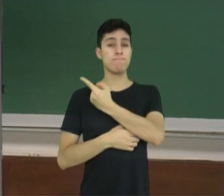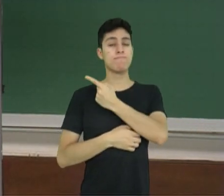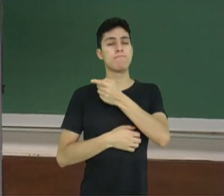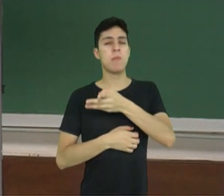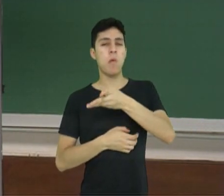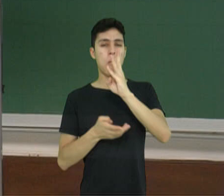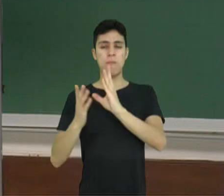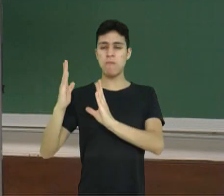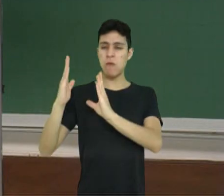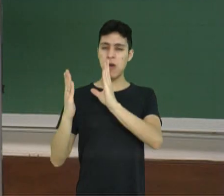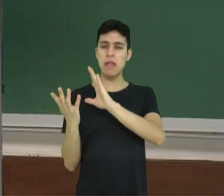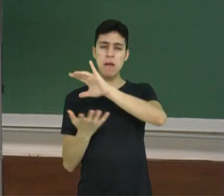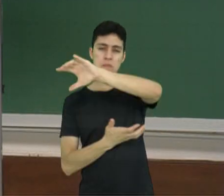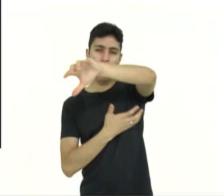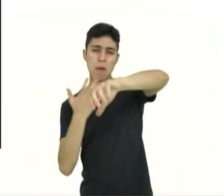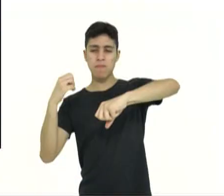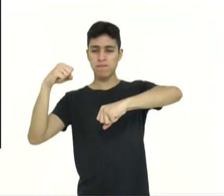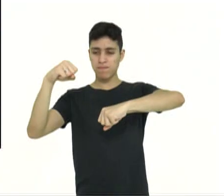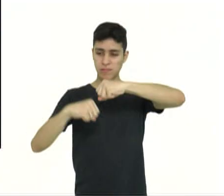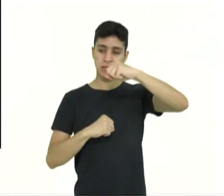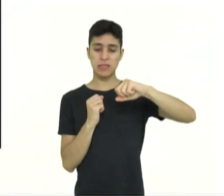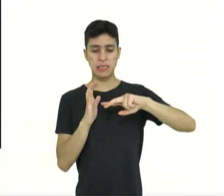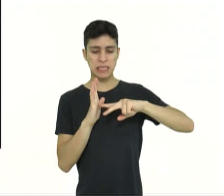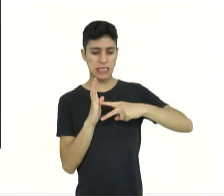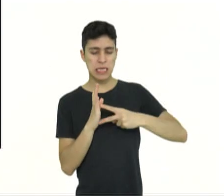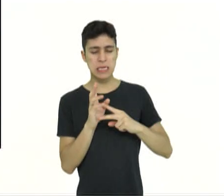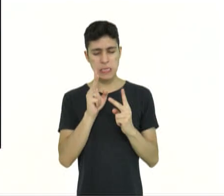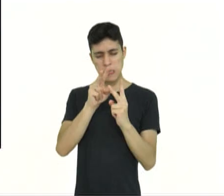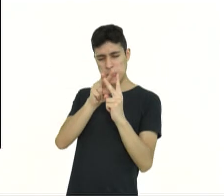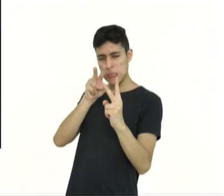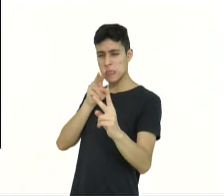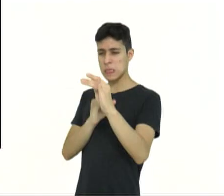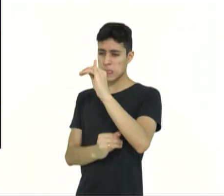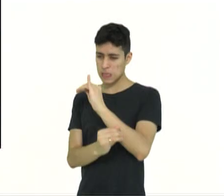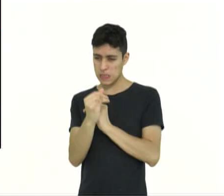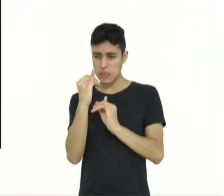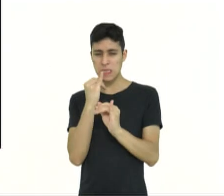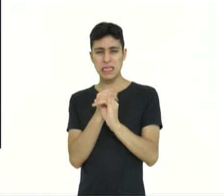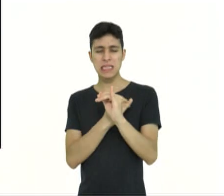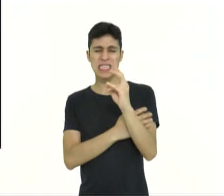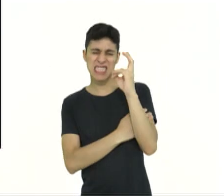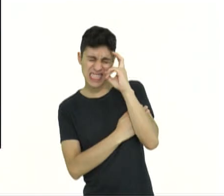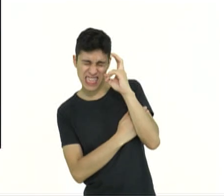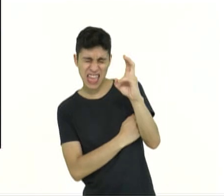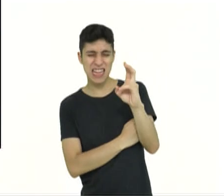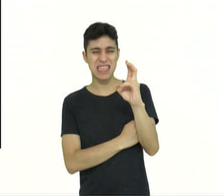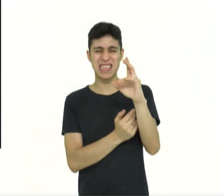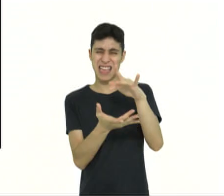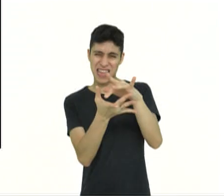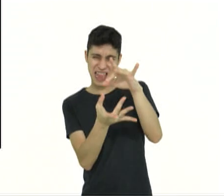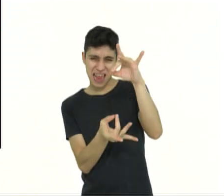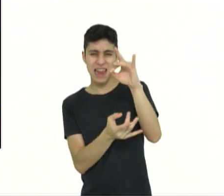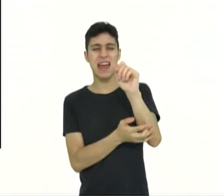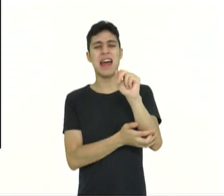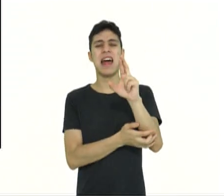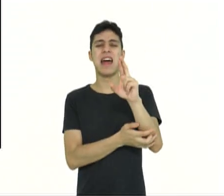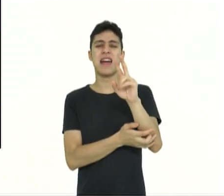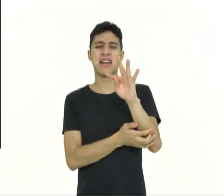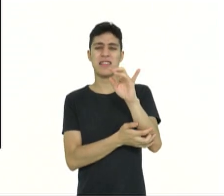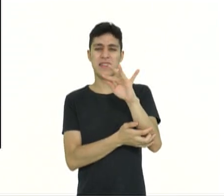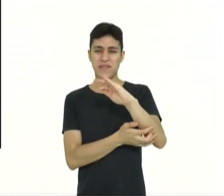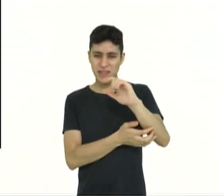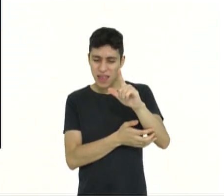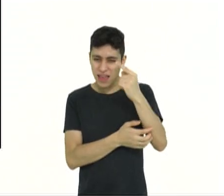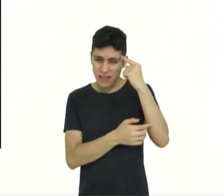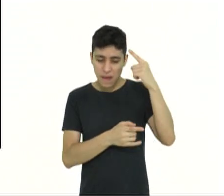maiores detalhes, que são os sistemas cibernéticos, internet, inteligência artificial, as machine